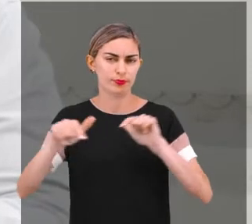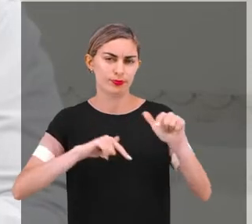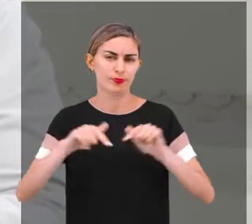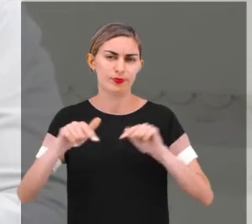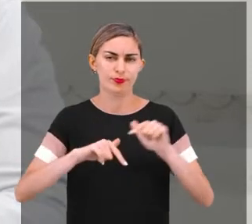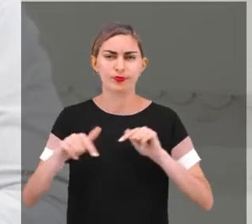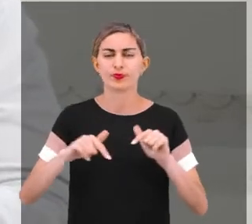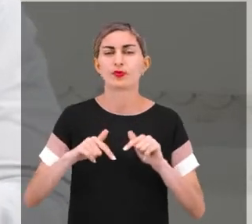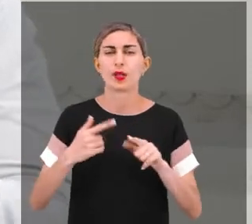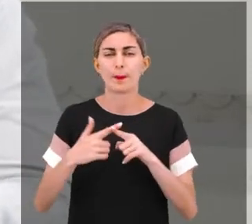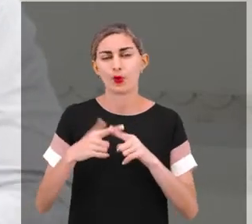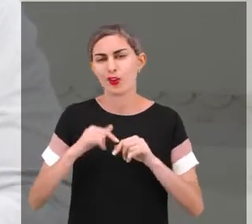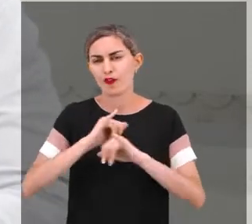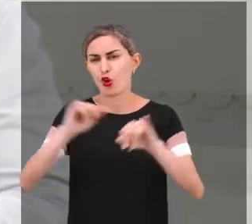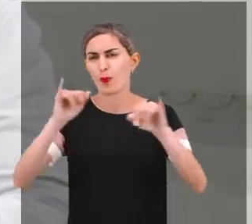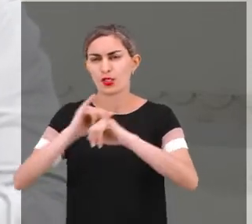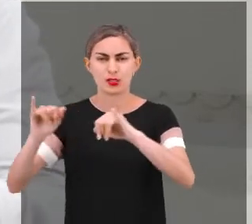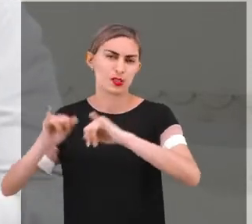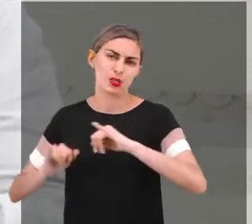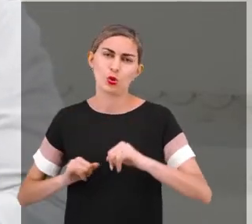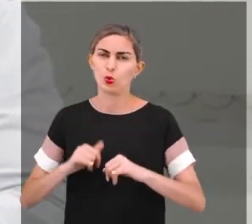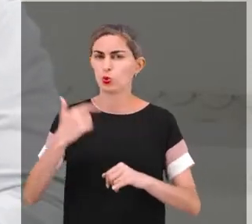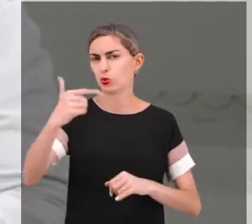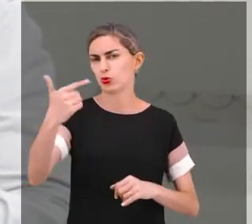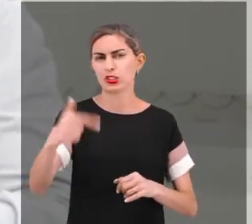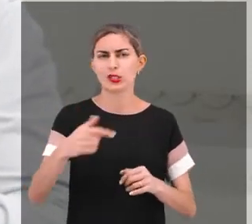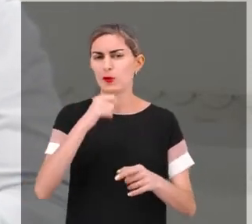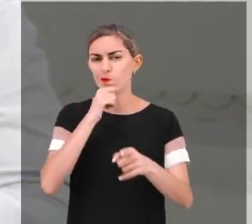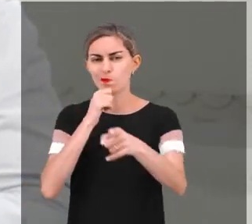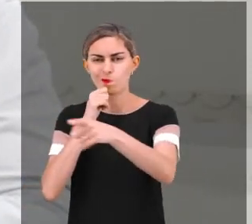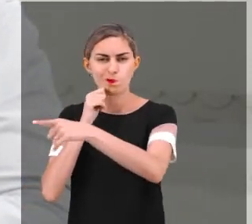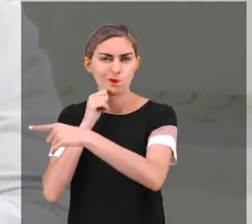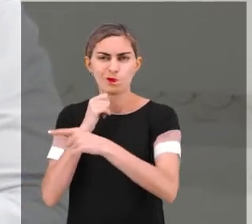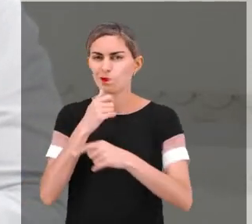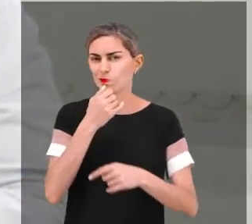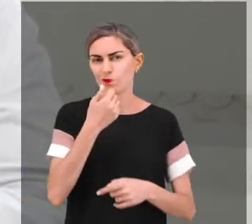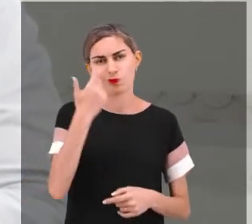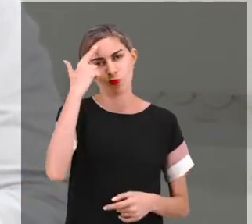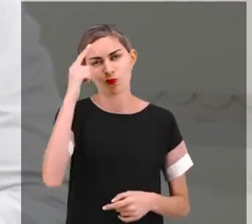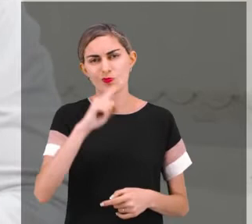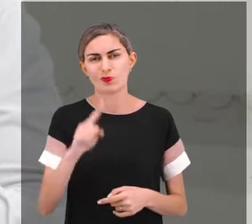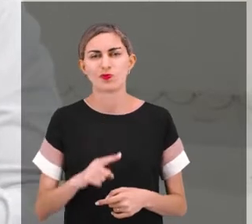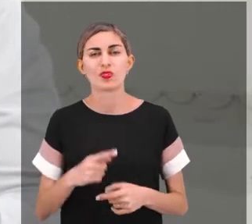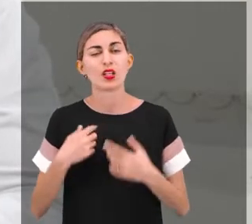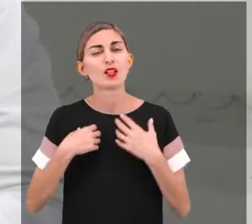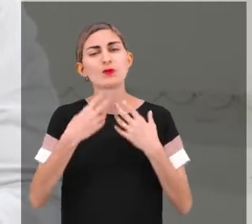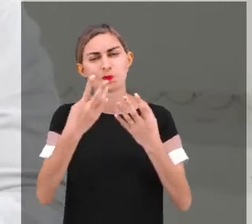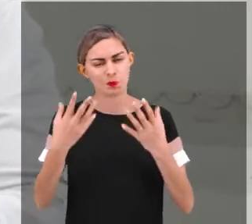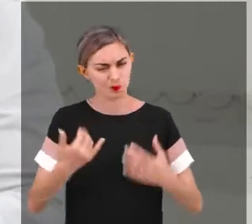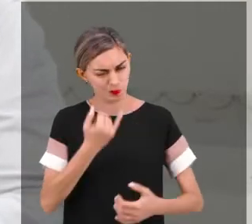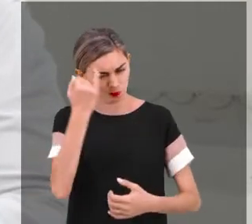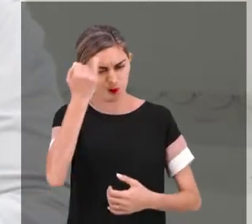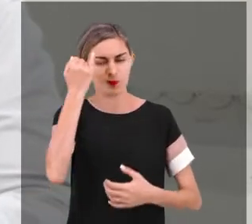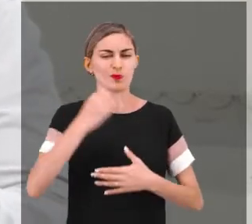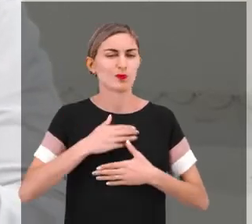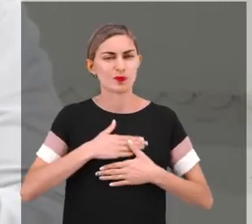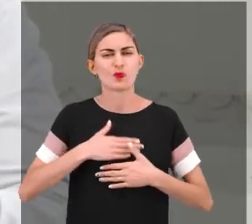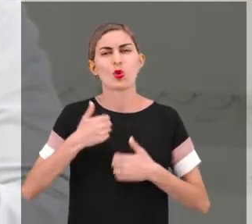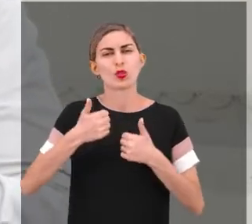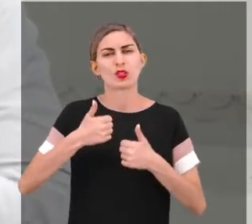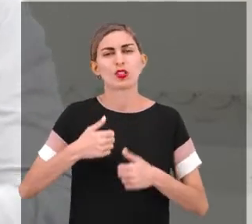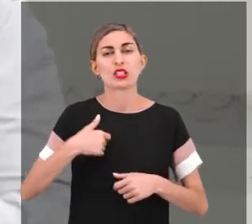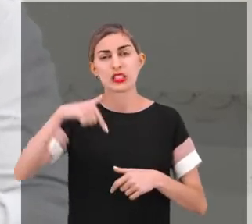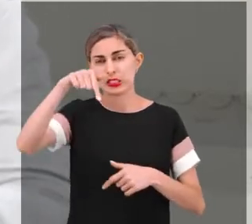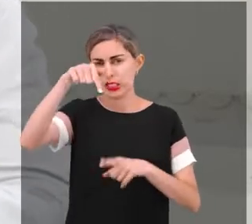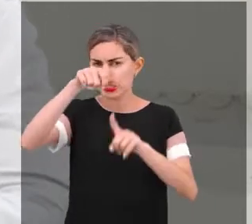trabalhador, pois essas informações até então não tinham chegado a eles. E isso foi muito gratificante para mim, porque